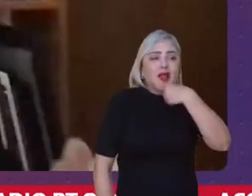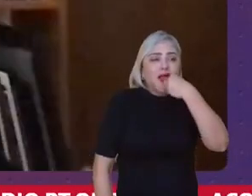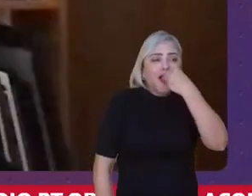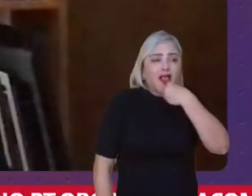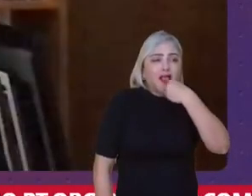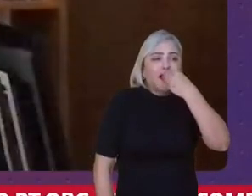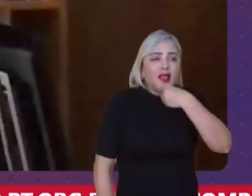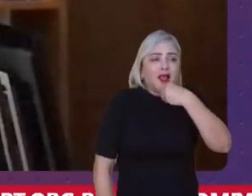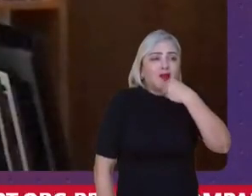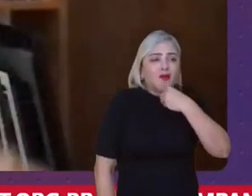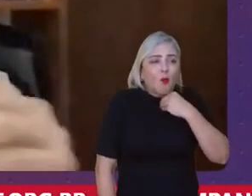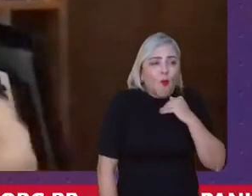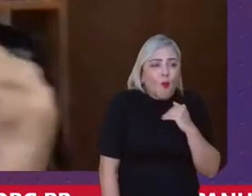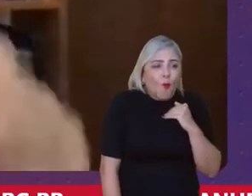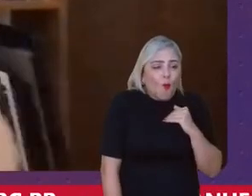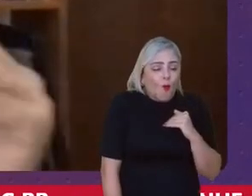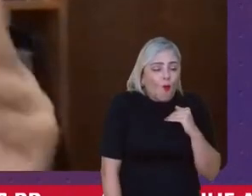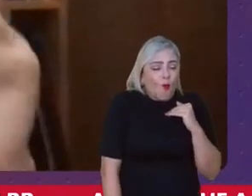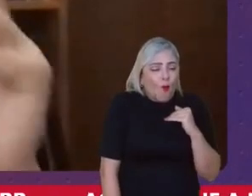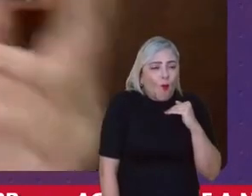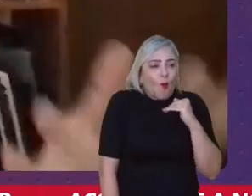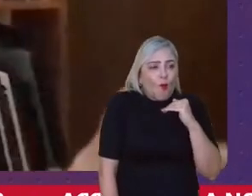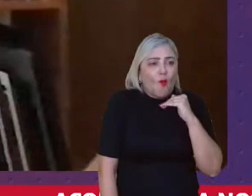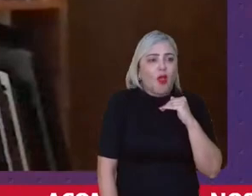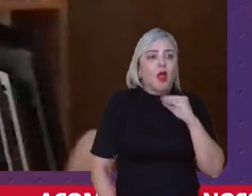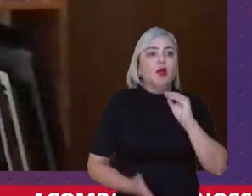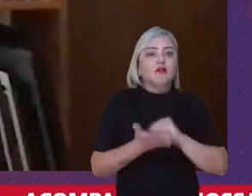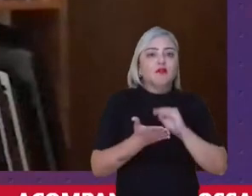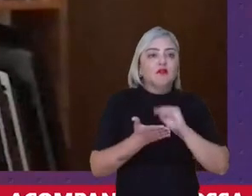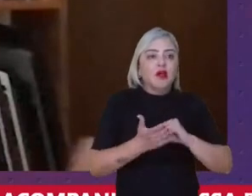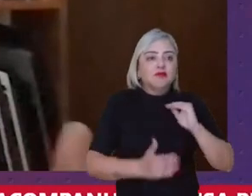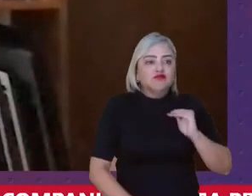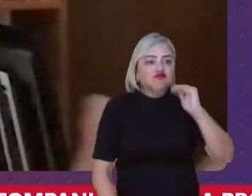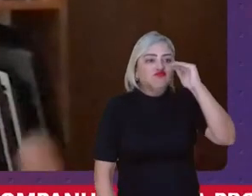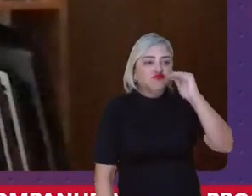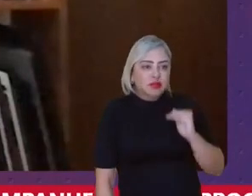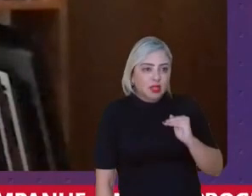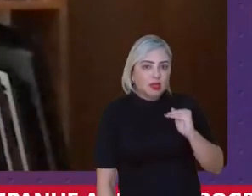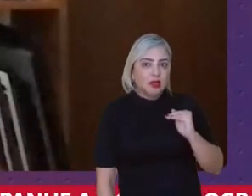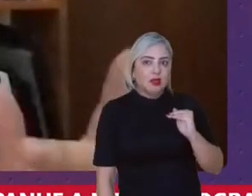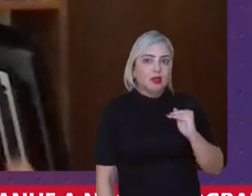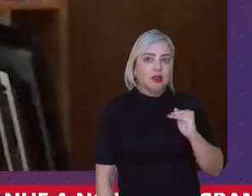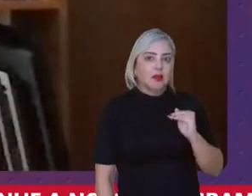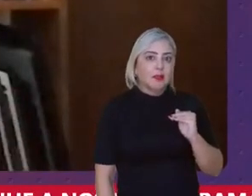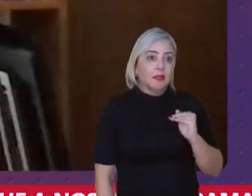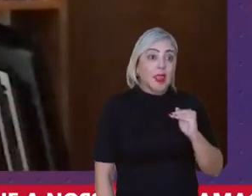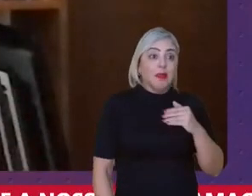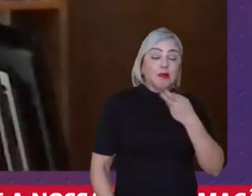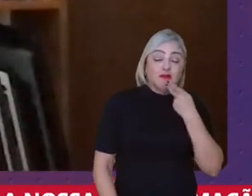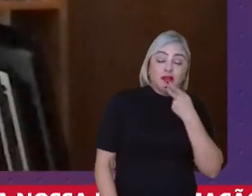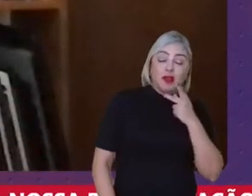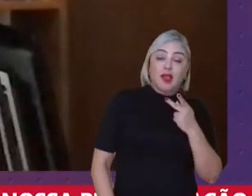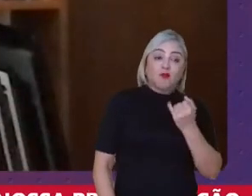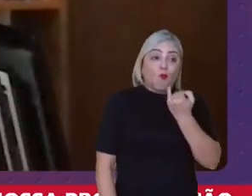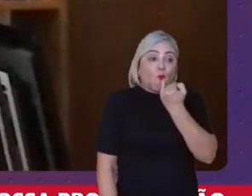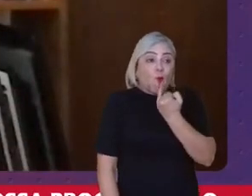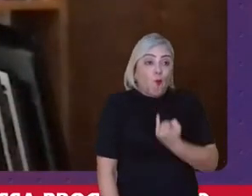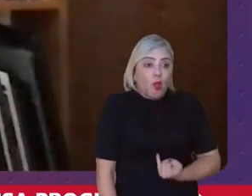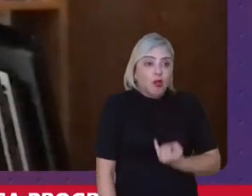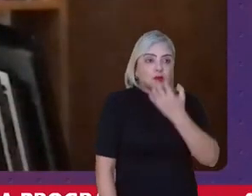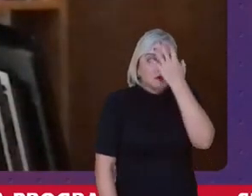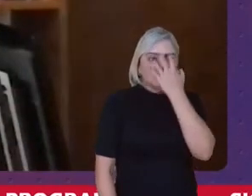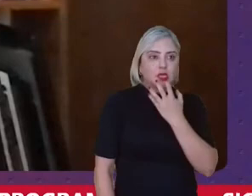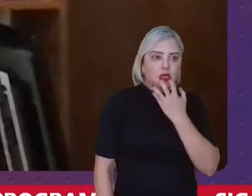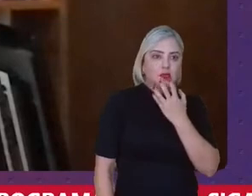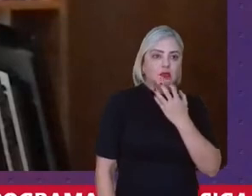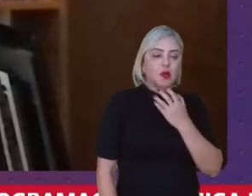ela crescia menos, que a gente tinha o déficit de estatura, que é um nome, né, feio, né, para falar da desnutrição crônica.